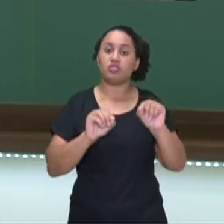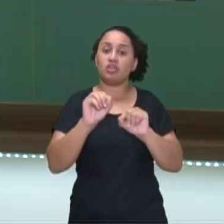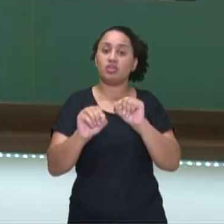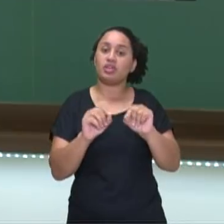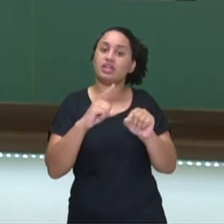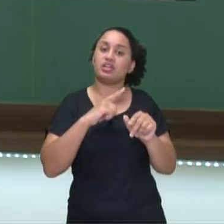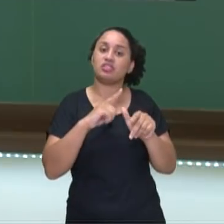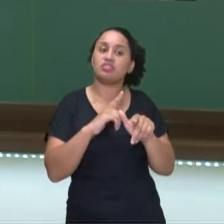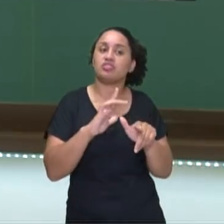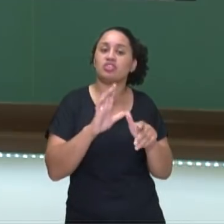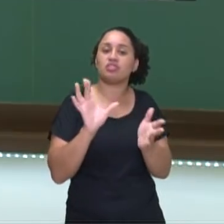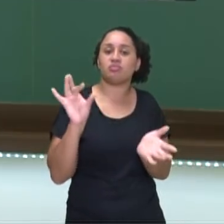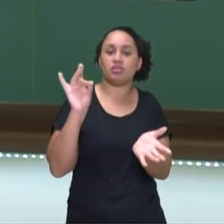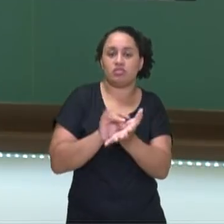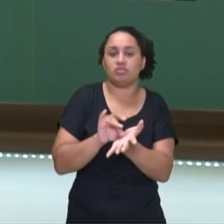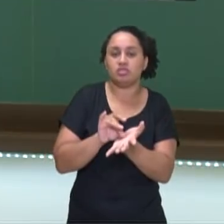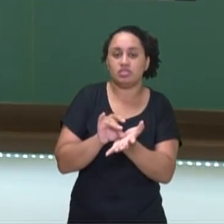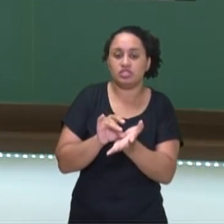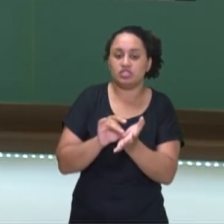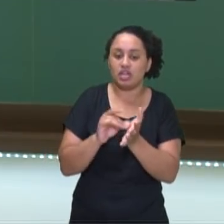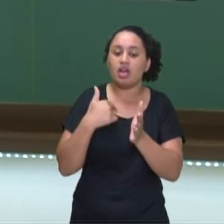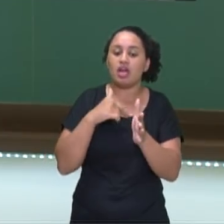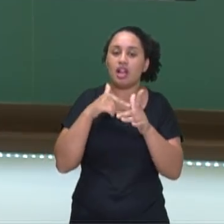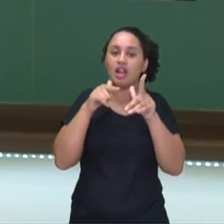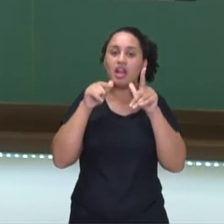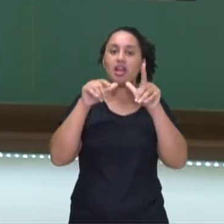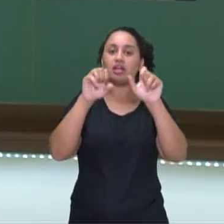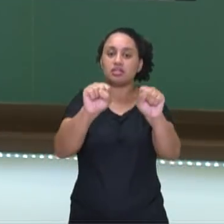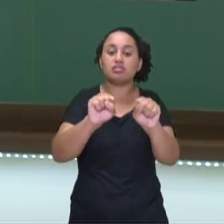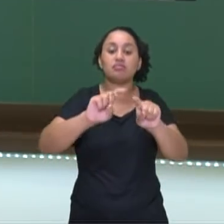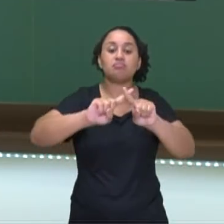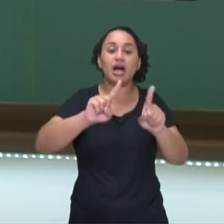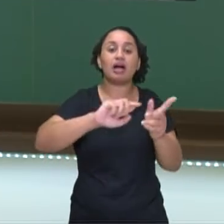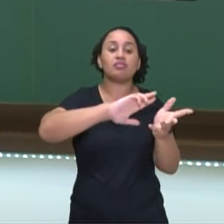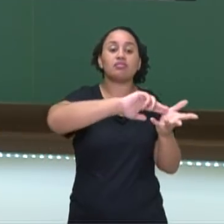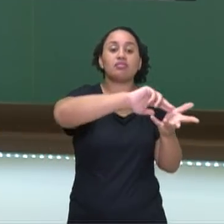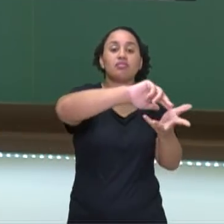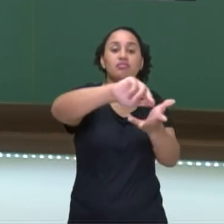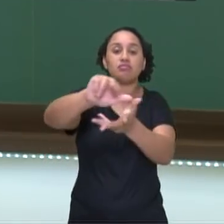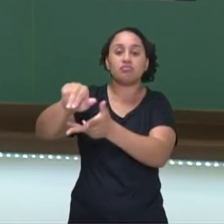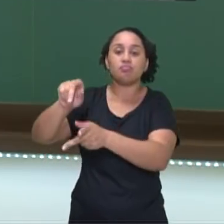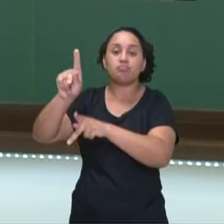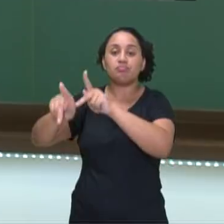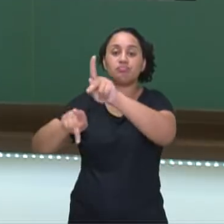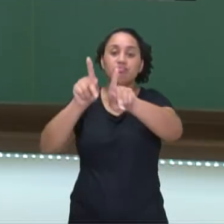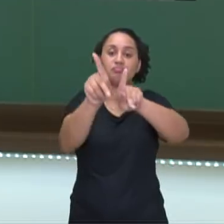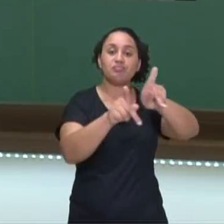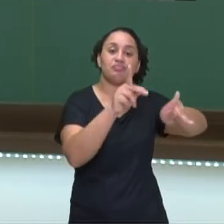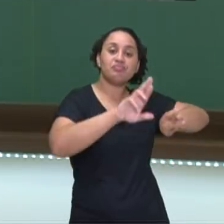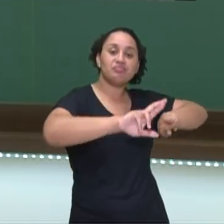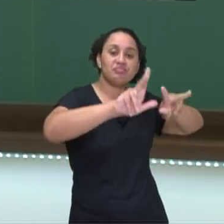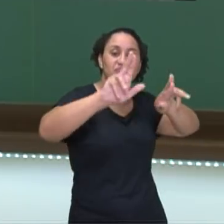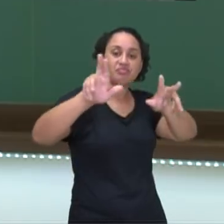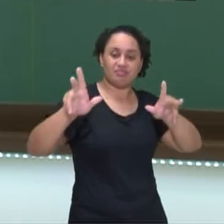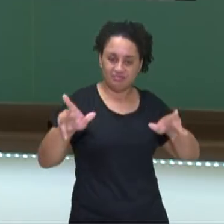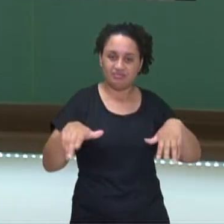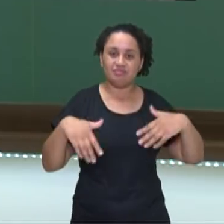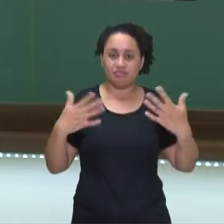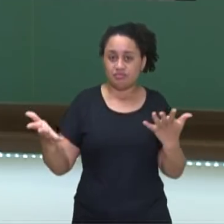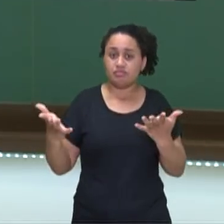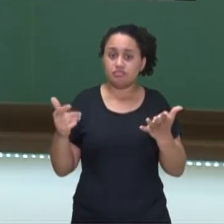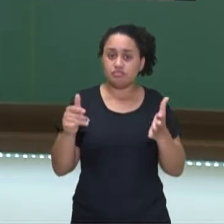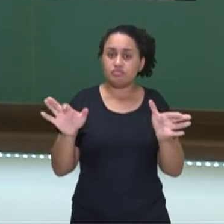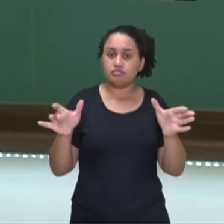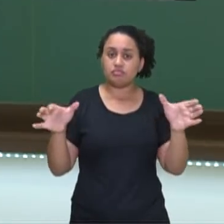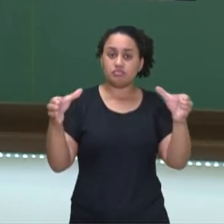linguístico, no mesmo idioma, mas eram vários povos diferentes. Então, uma civilização, estamos falando de vários povos